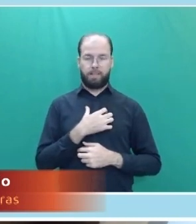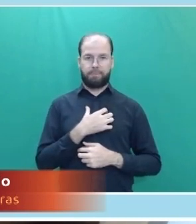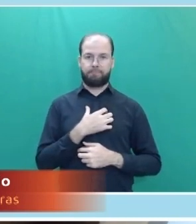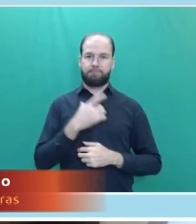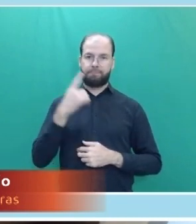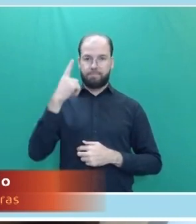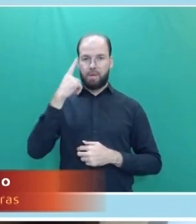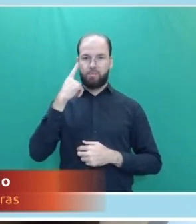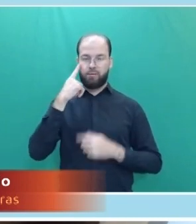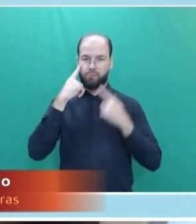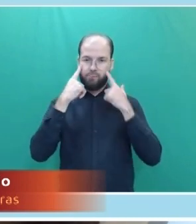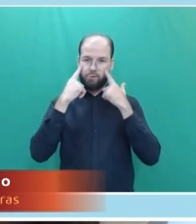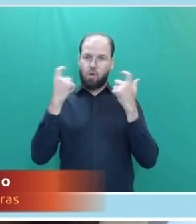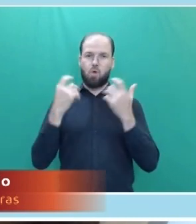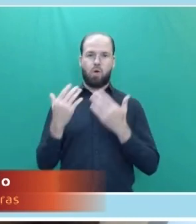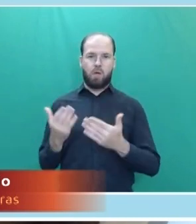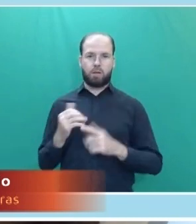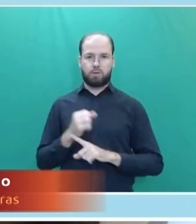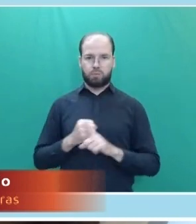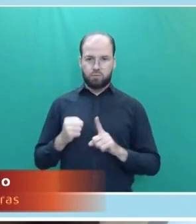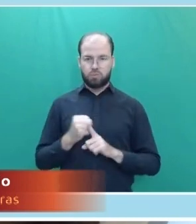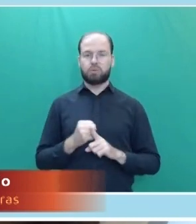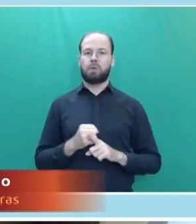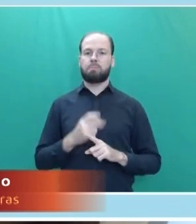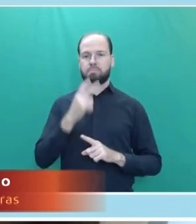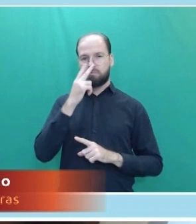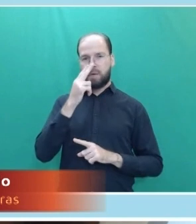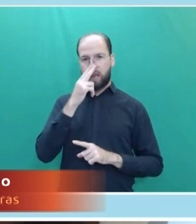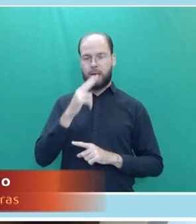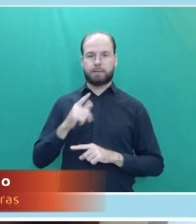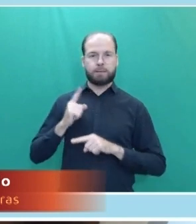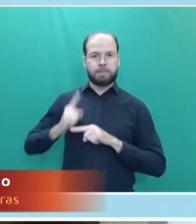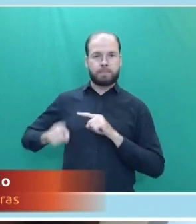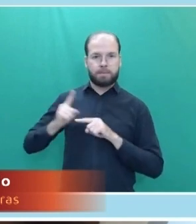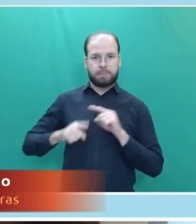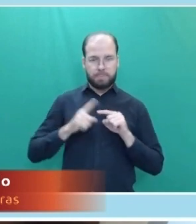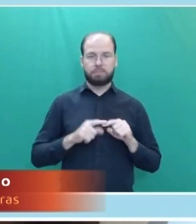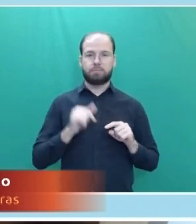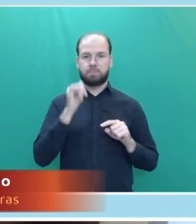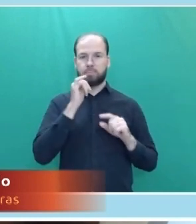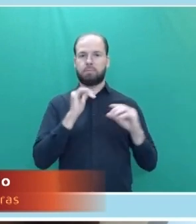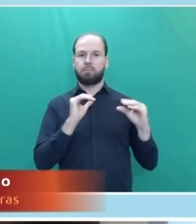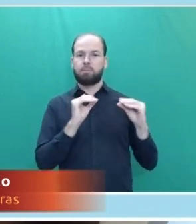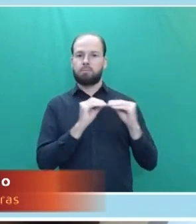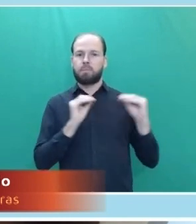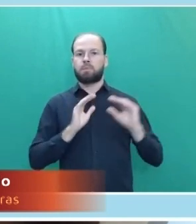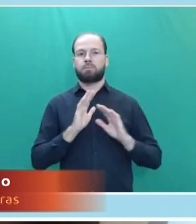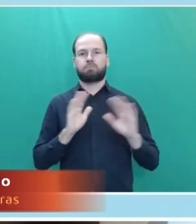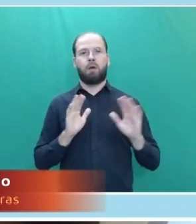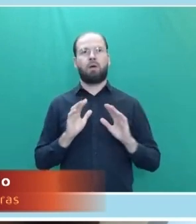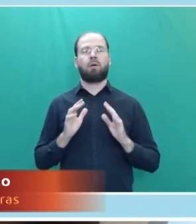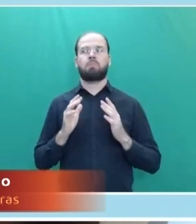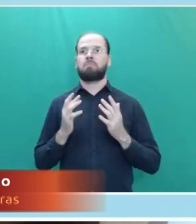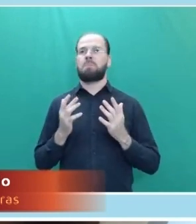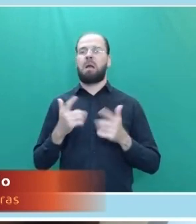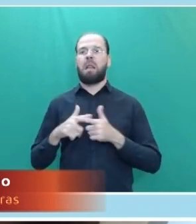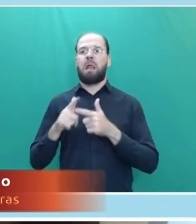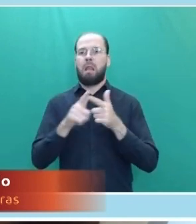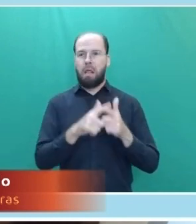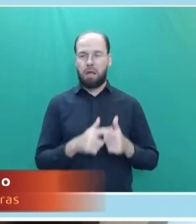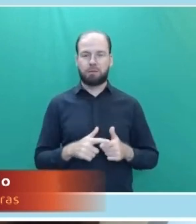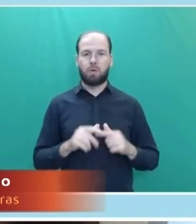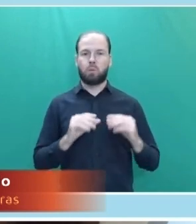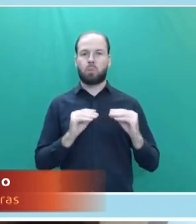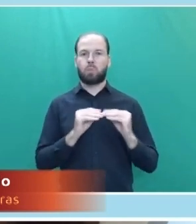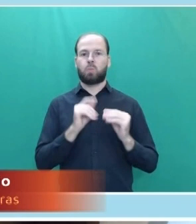violenta pela sociedade, né? Há sempre uma censura, é um beijo, geralmente um selinho que causa polêmica, ou é um beijo que não